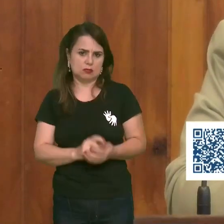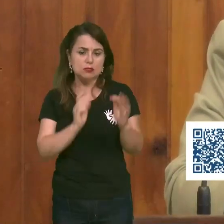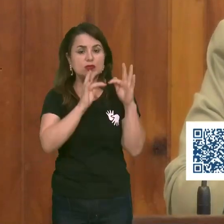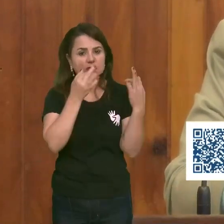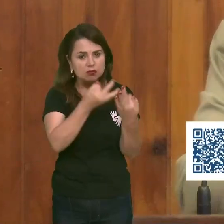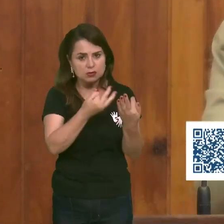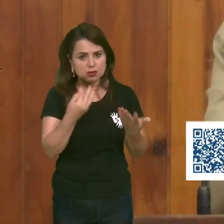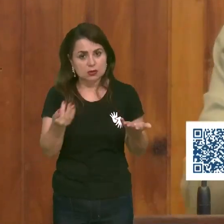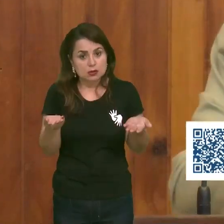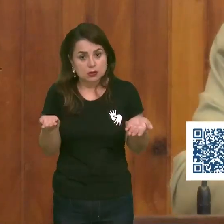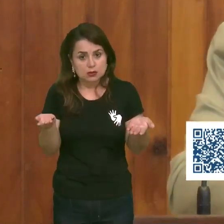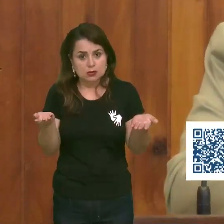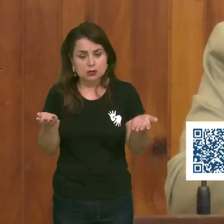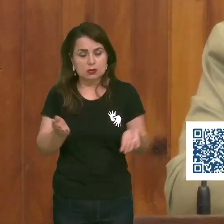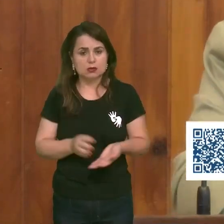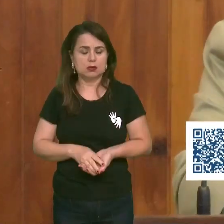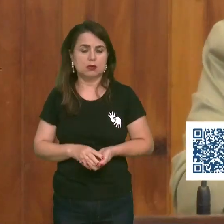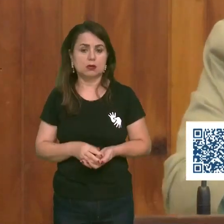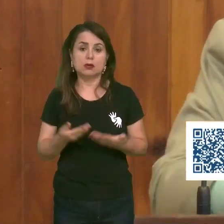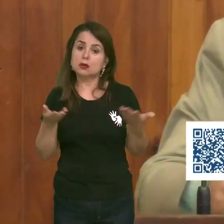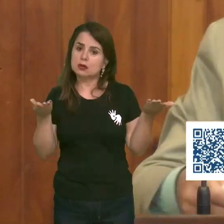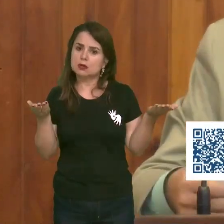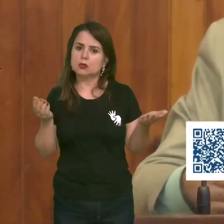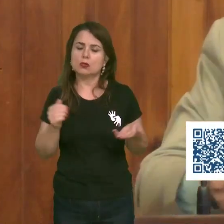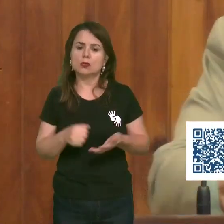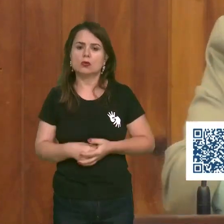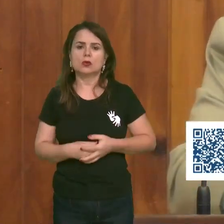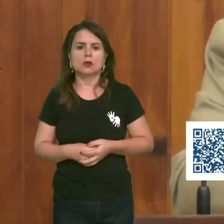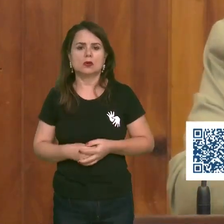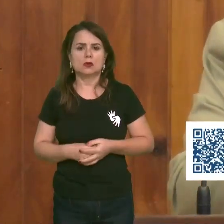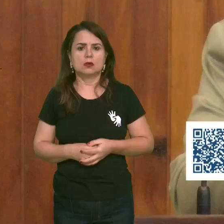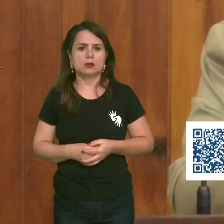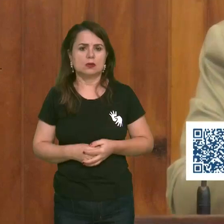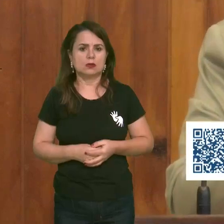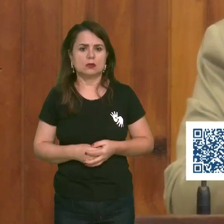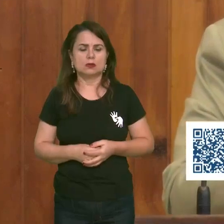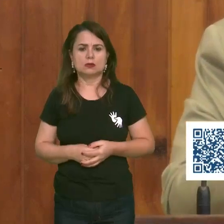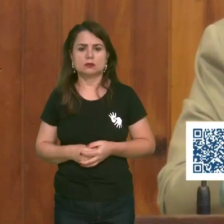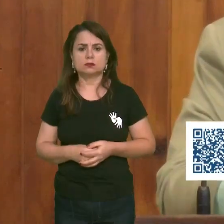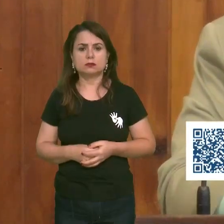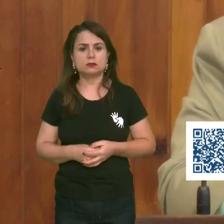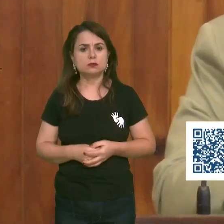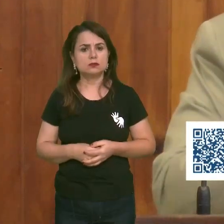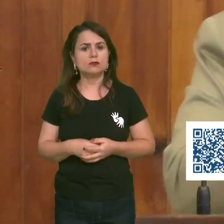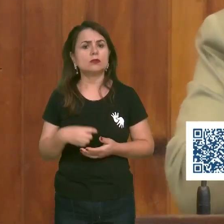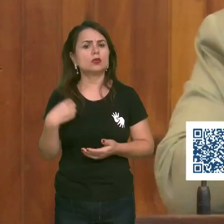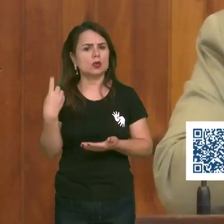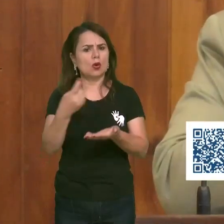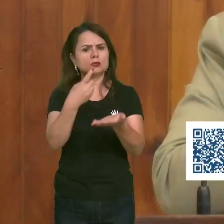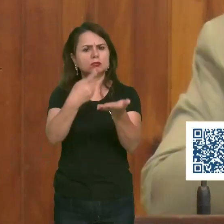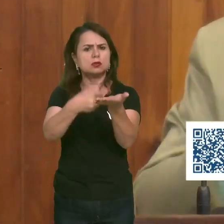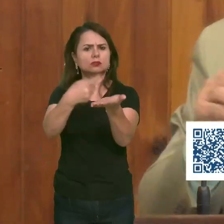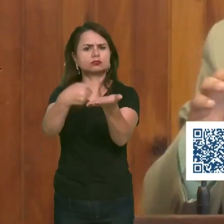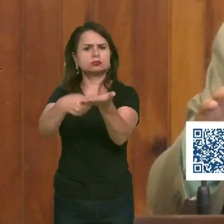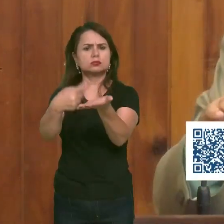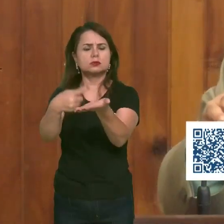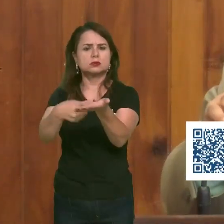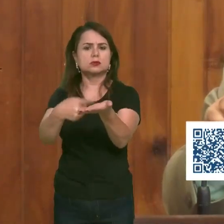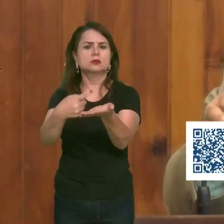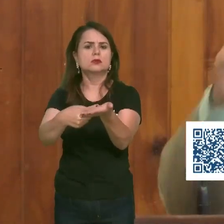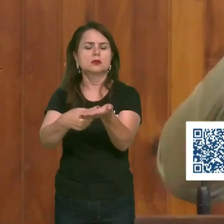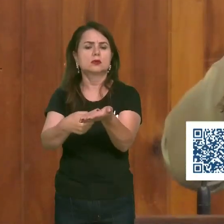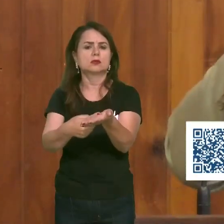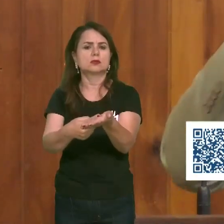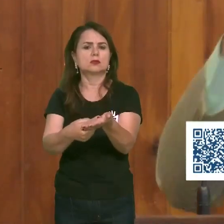famílias Então tá aí a denúncia que nós estamos